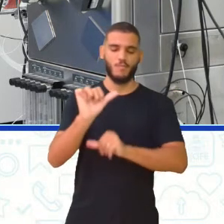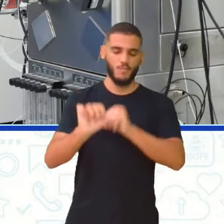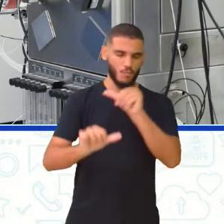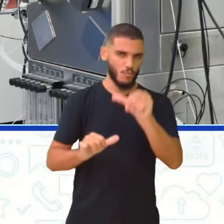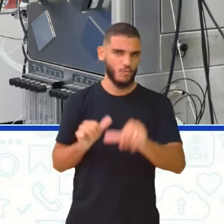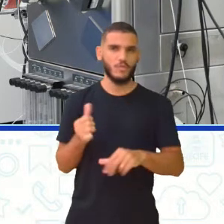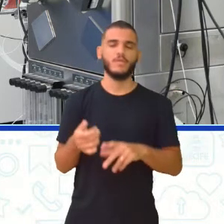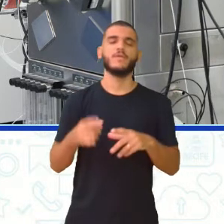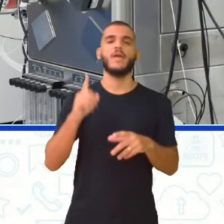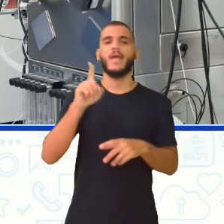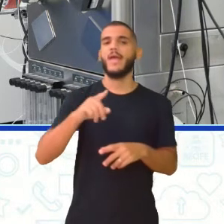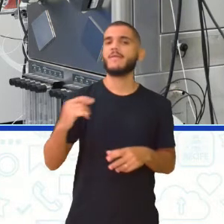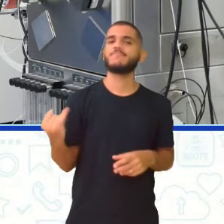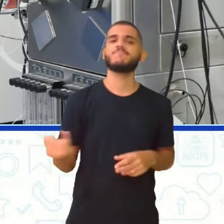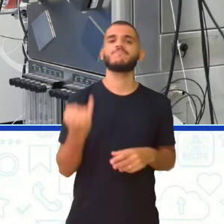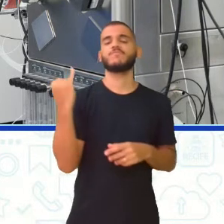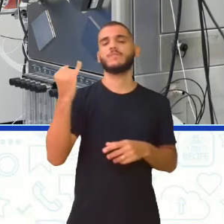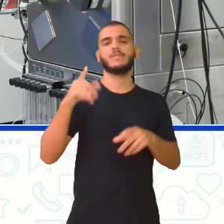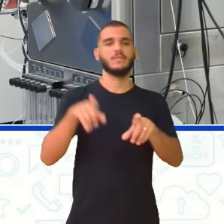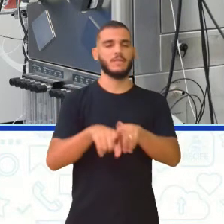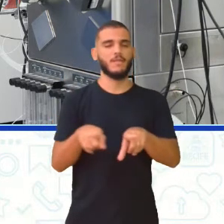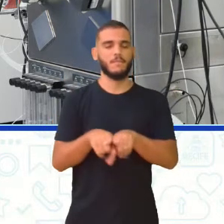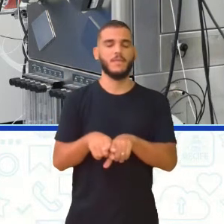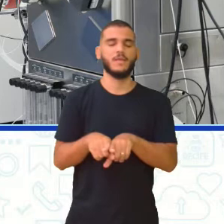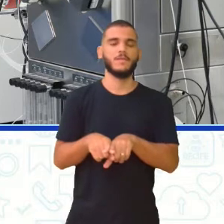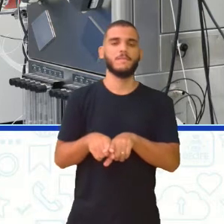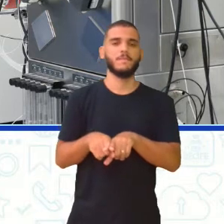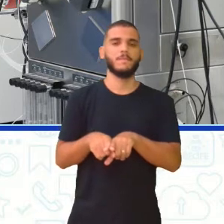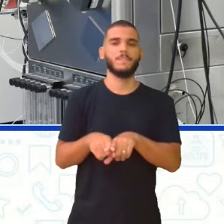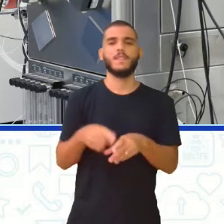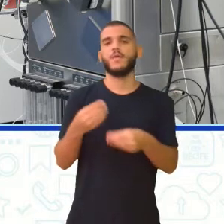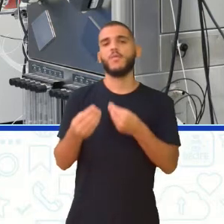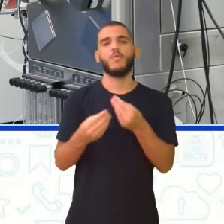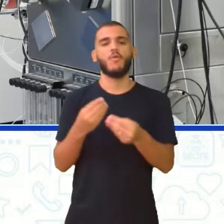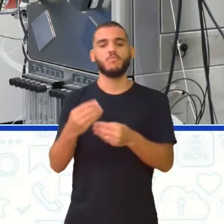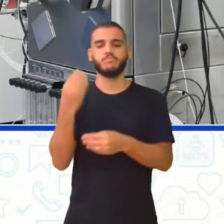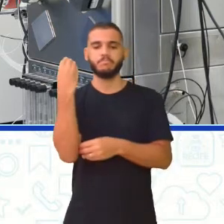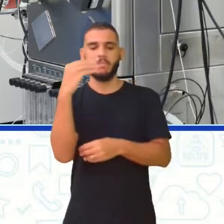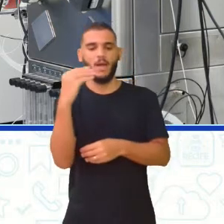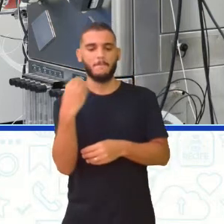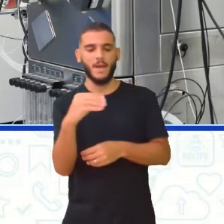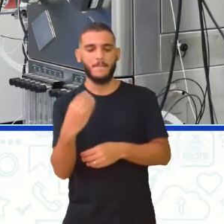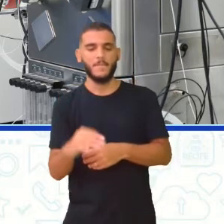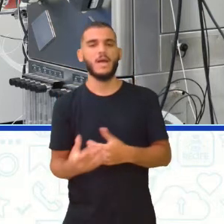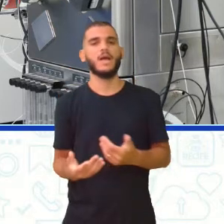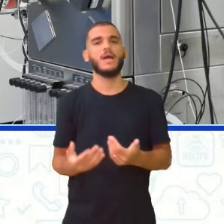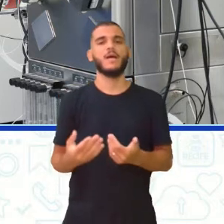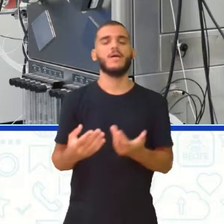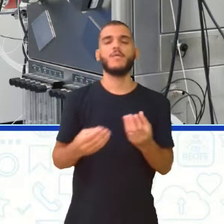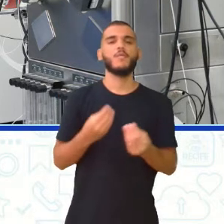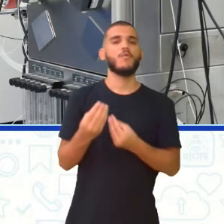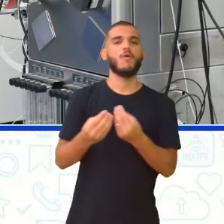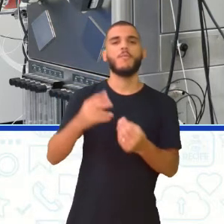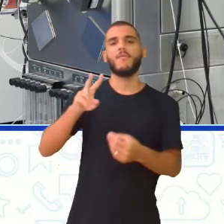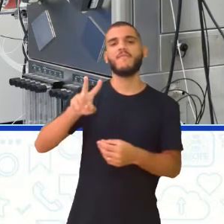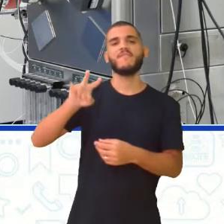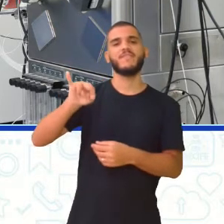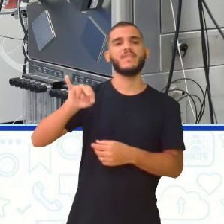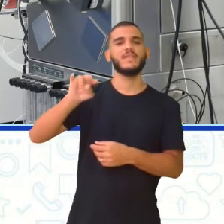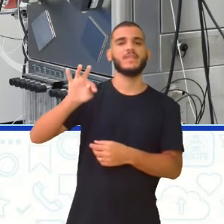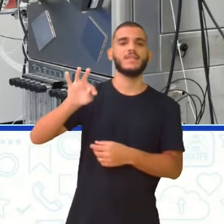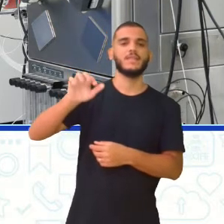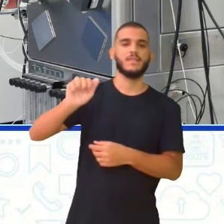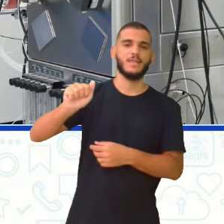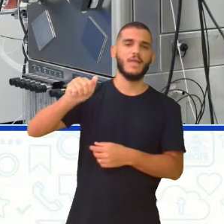modificados, eles são tão importantes que eles podem até mesmo ser adicionados vitaminas. Será que a gente já